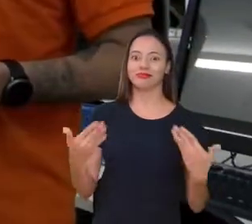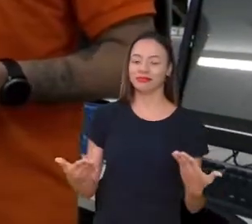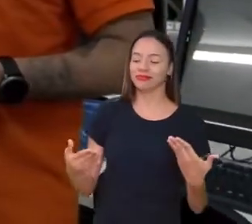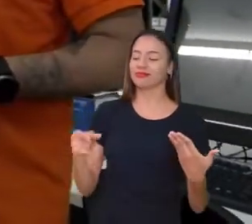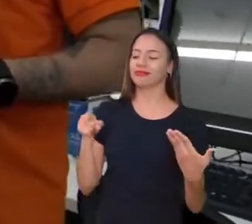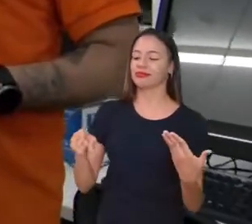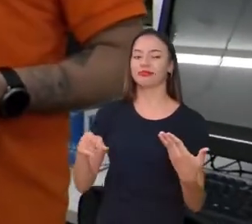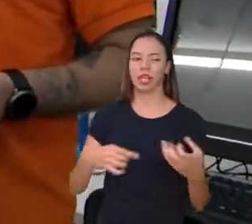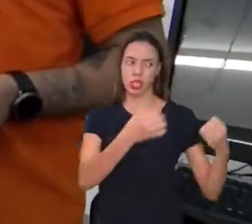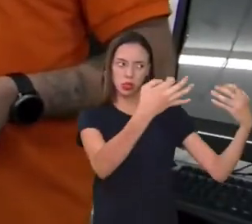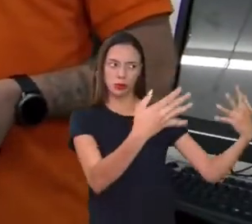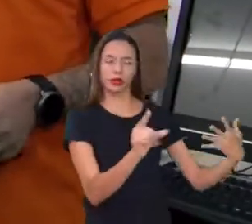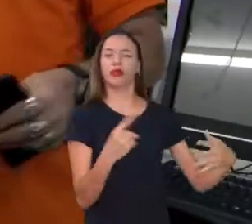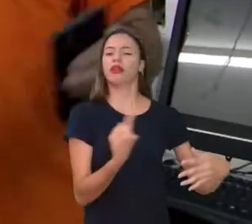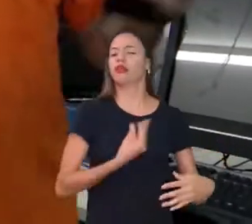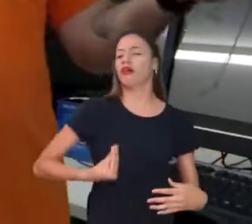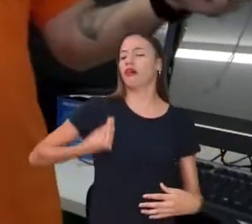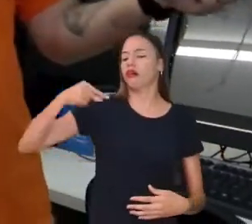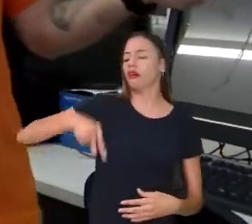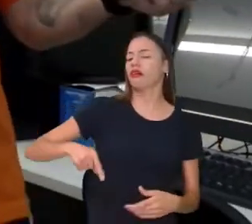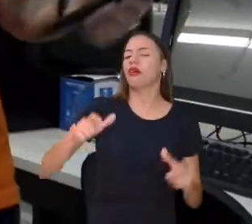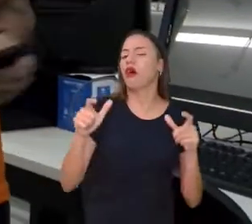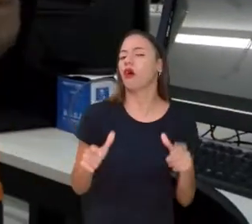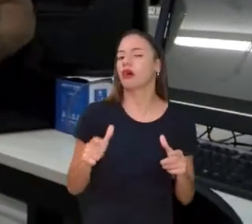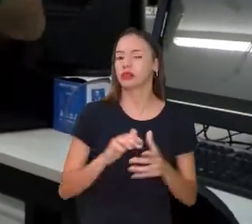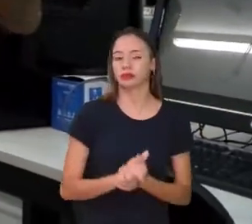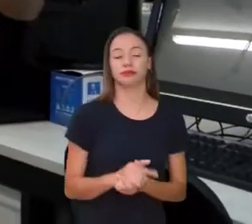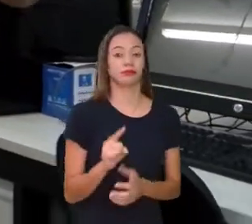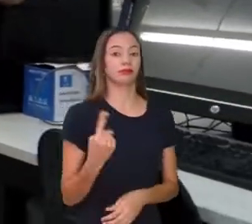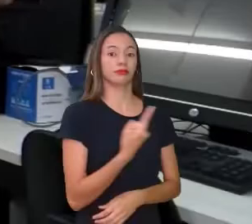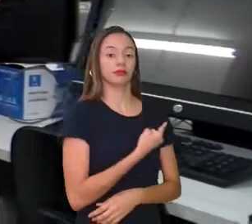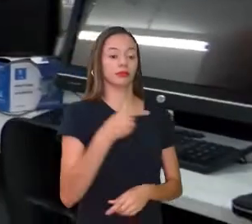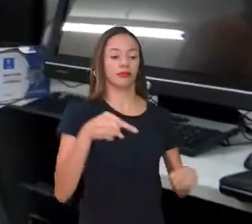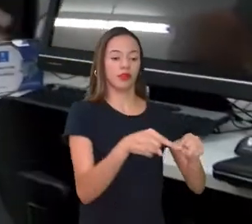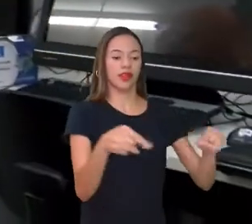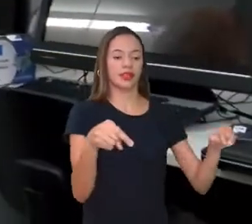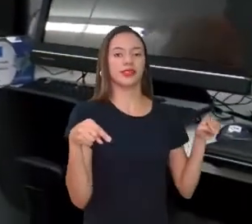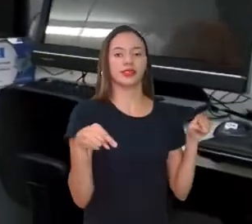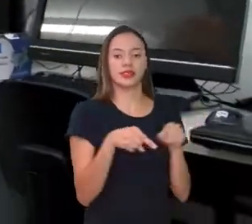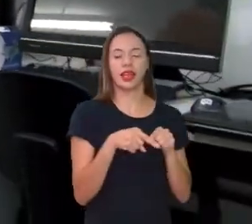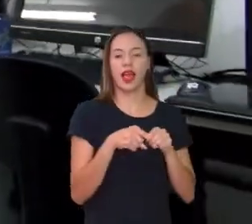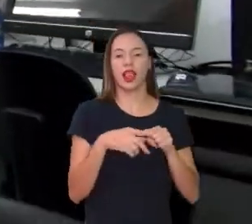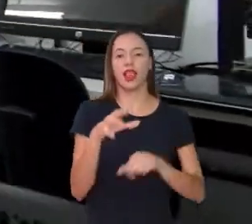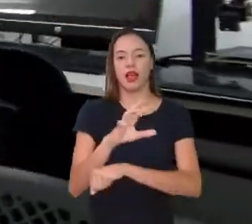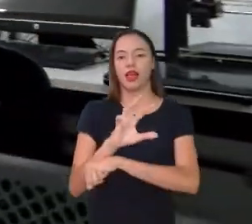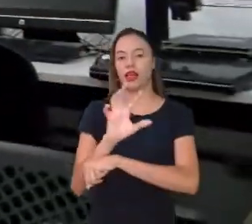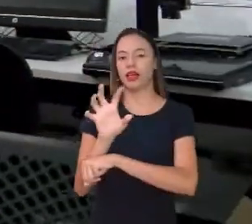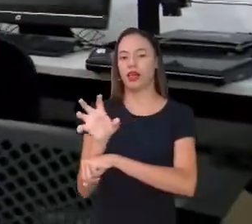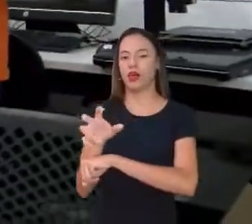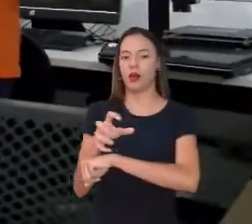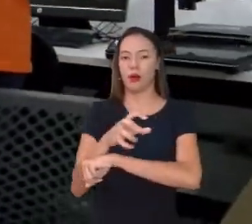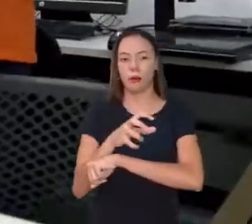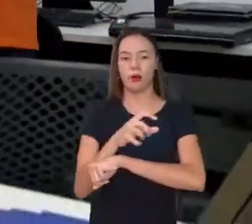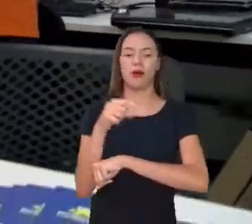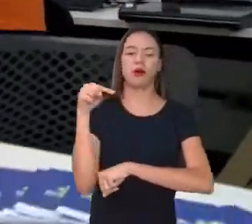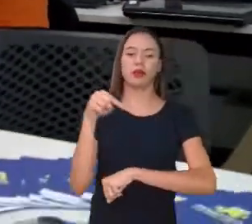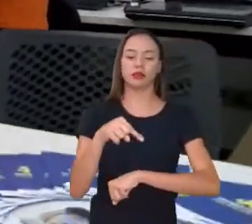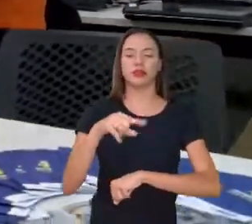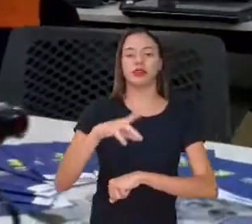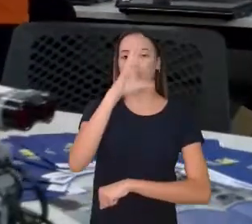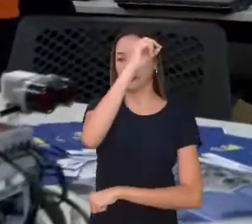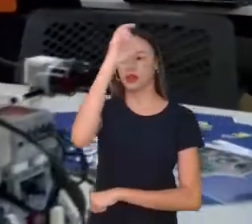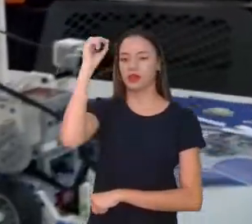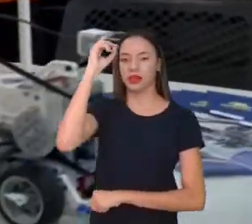Então, fala aí, Tiago, onde é que a gente tá? Nós hoje aqui estamos na sala de robótica aqui da Prefeitura do Recife, no Centro de